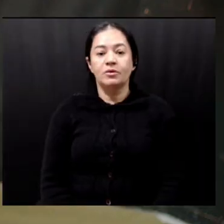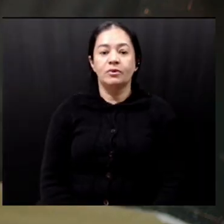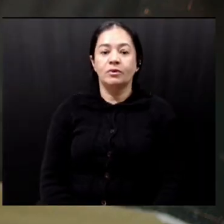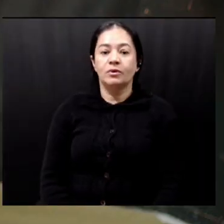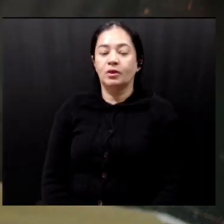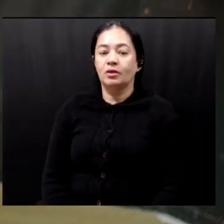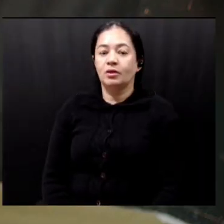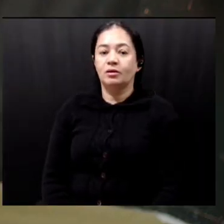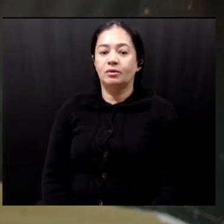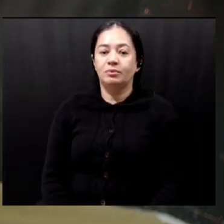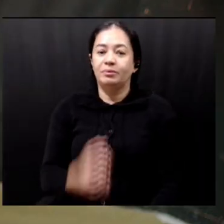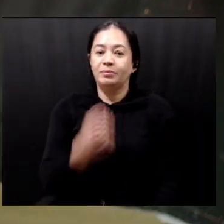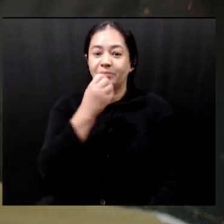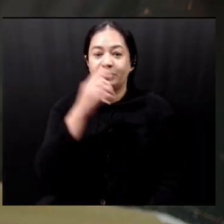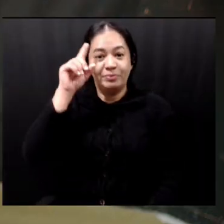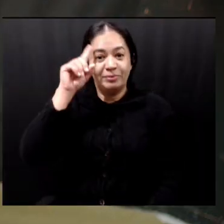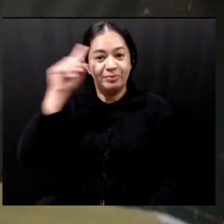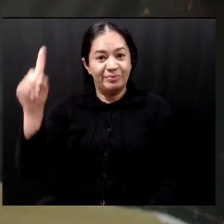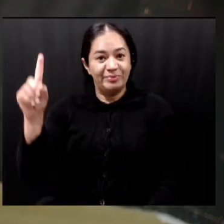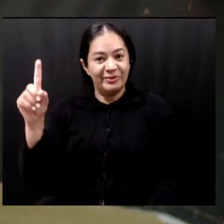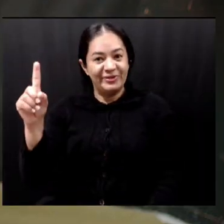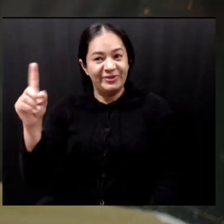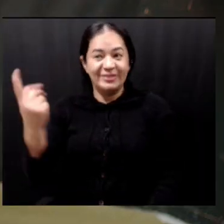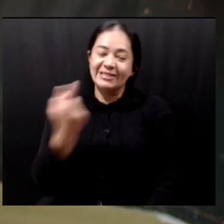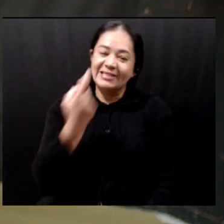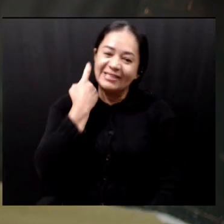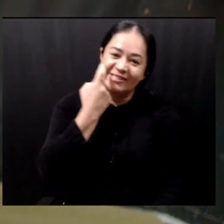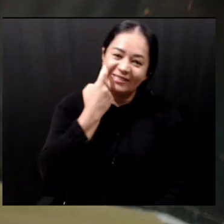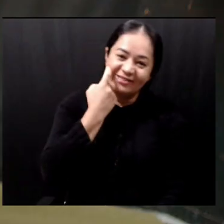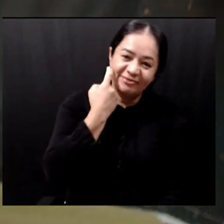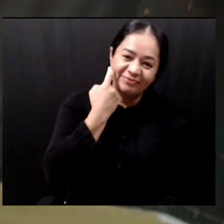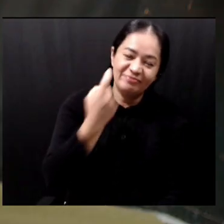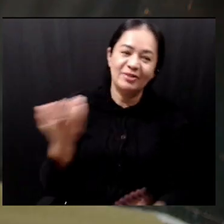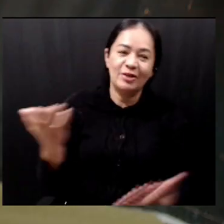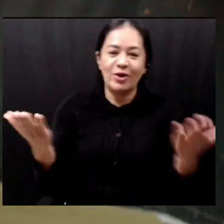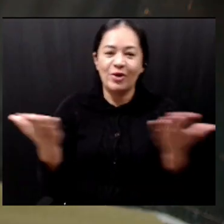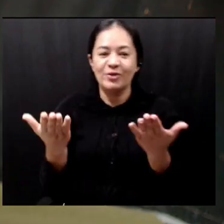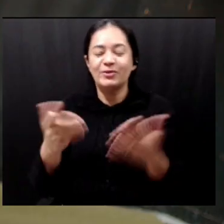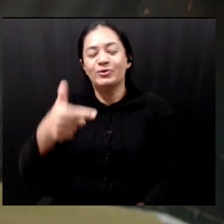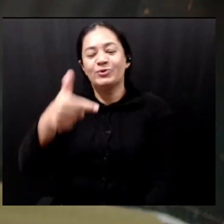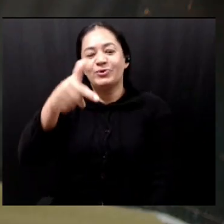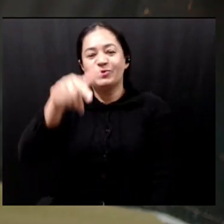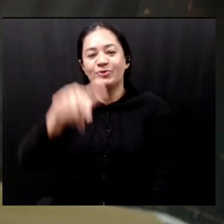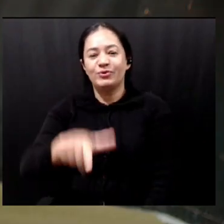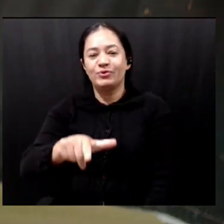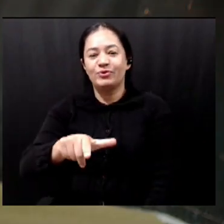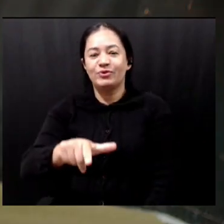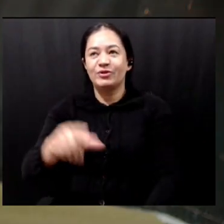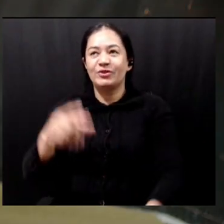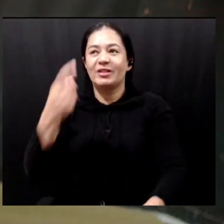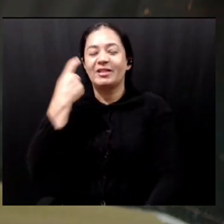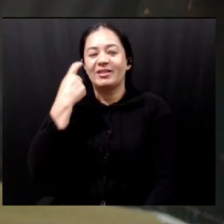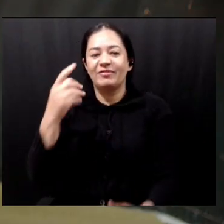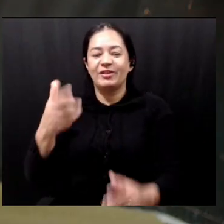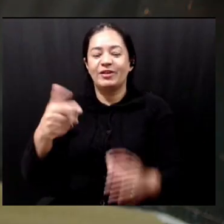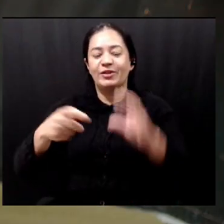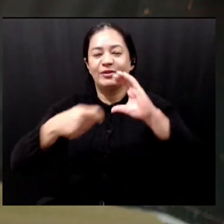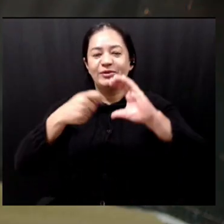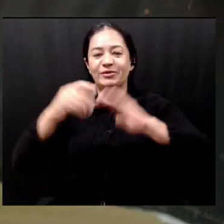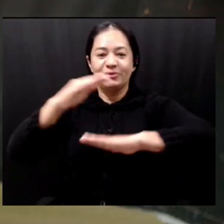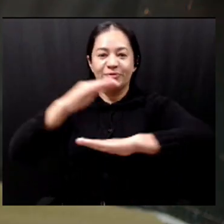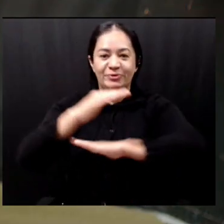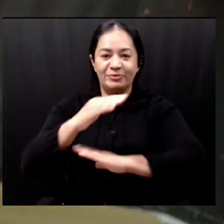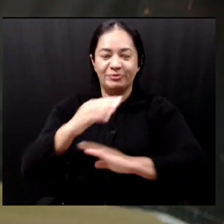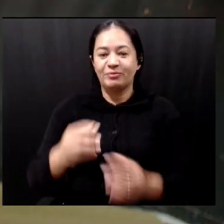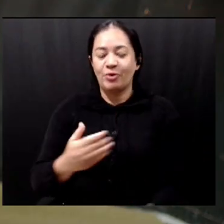bom dia! Estamos aqui novamente, sexta-feira, Estúdio Câmara no ar, através da nossa